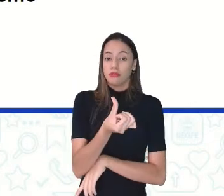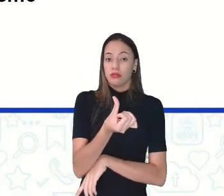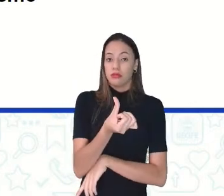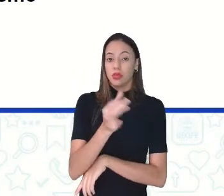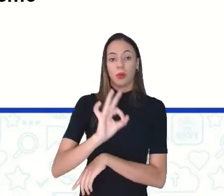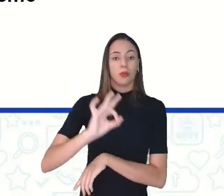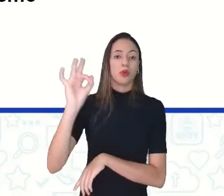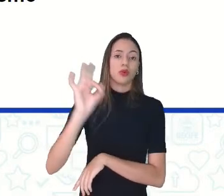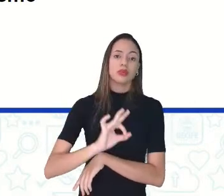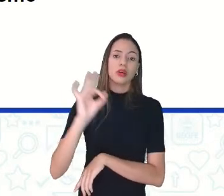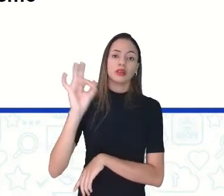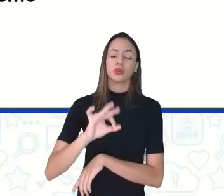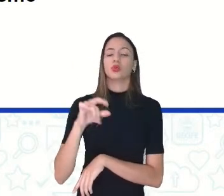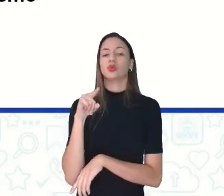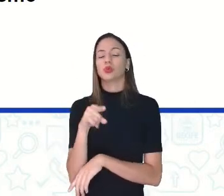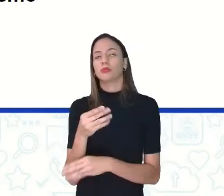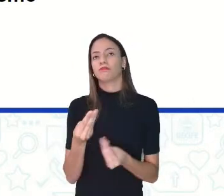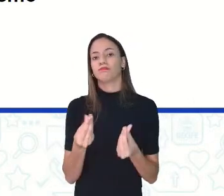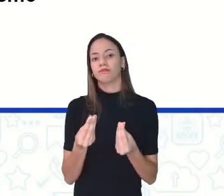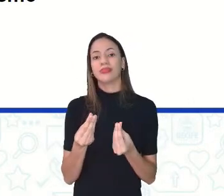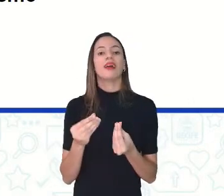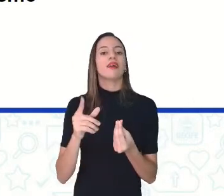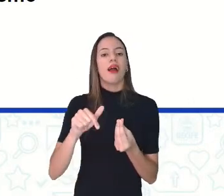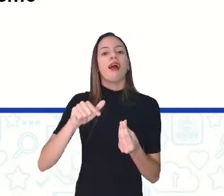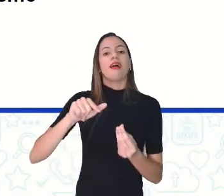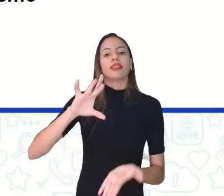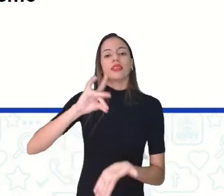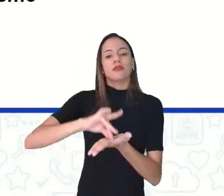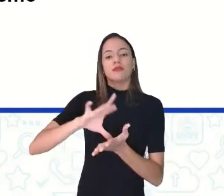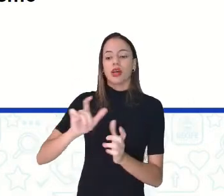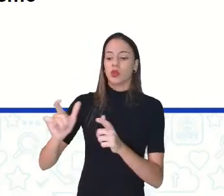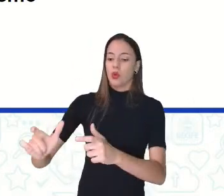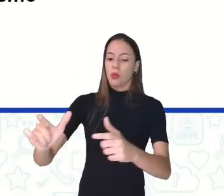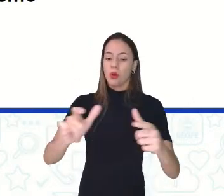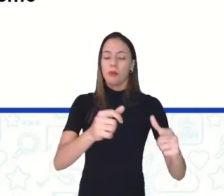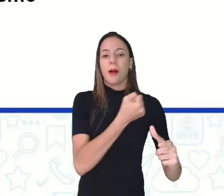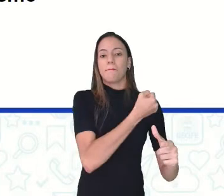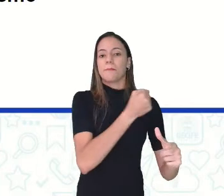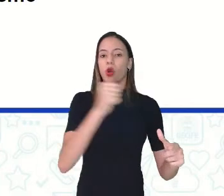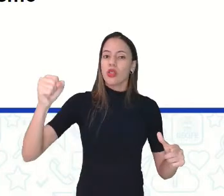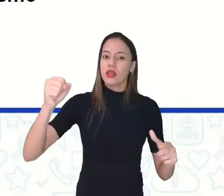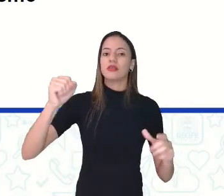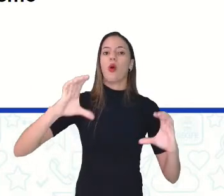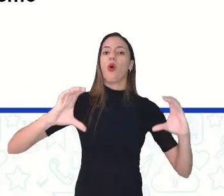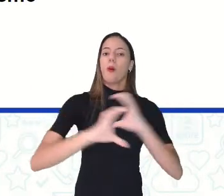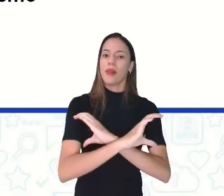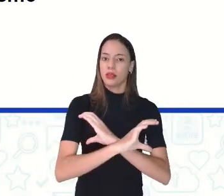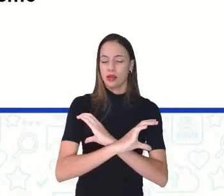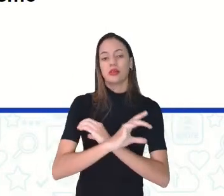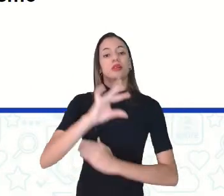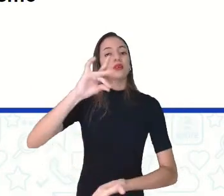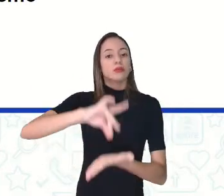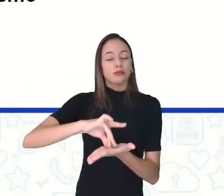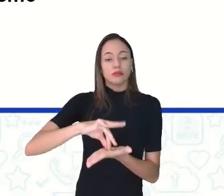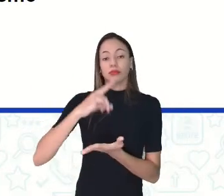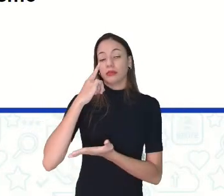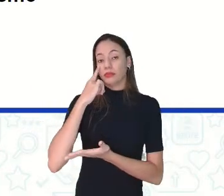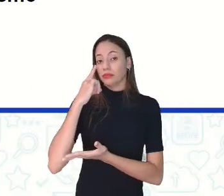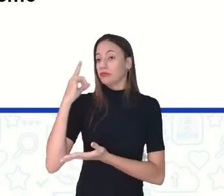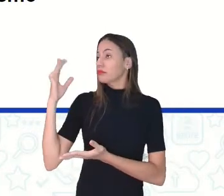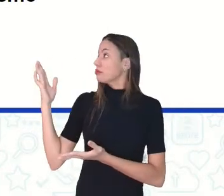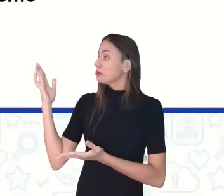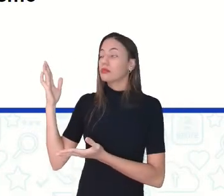né, constituem aí unidades de conservação de proteção integral. Essa unidade de conservação de